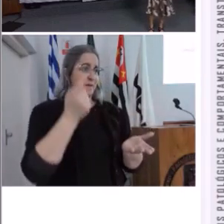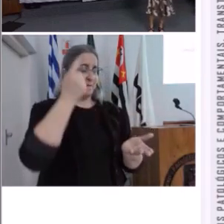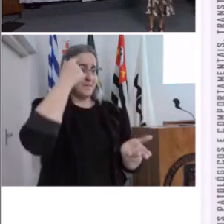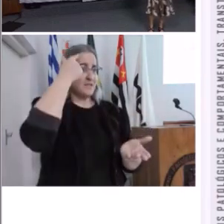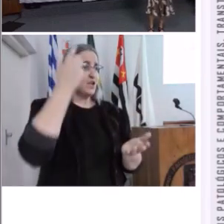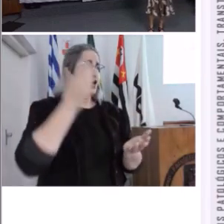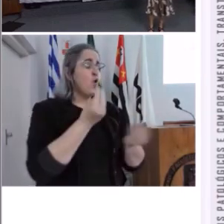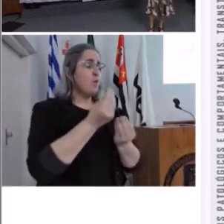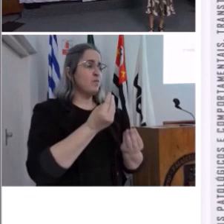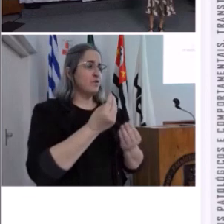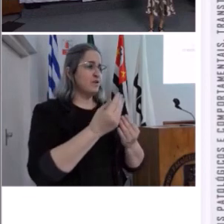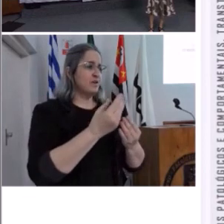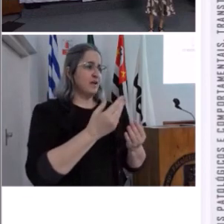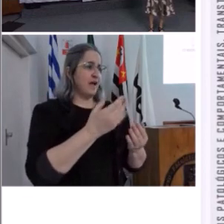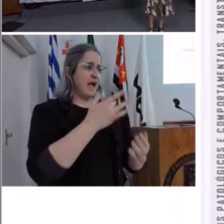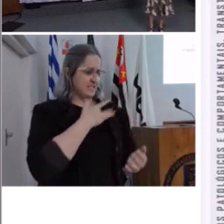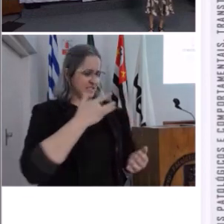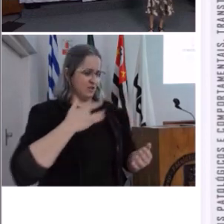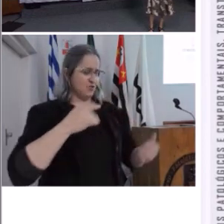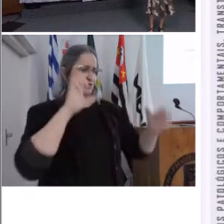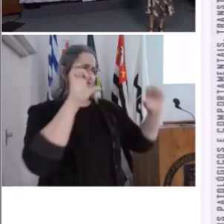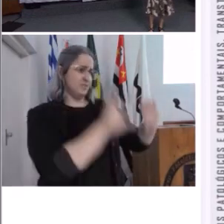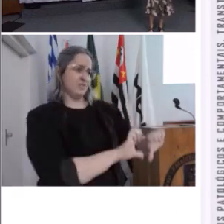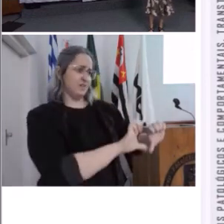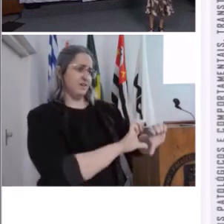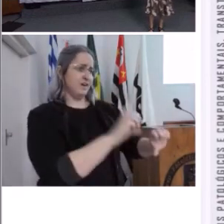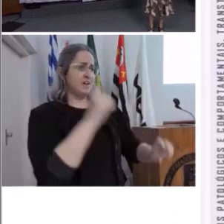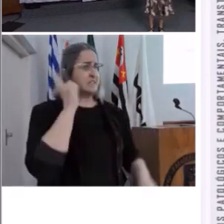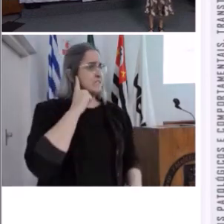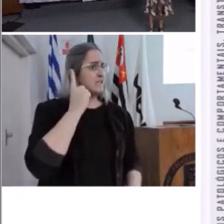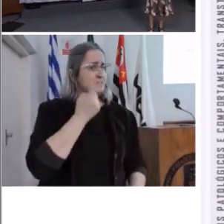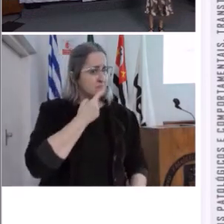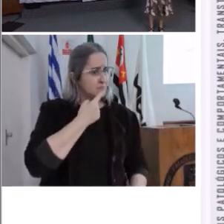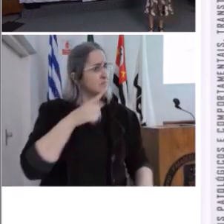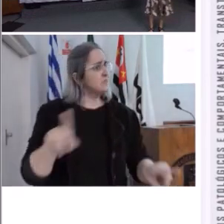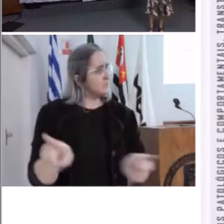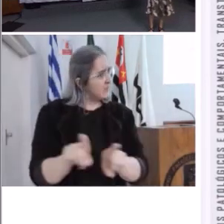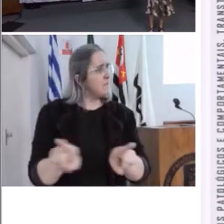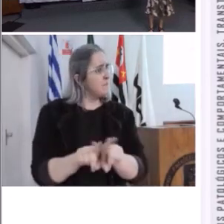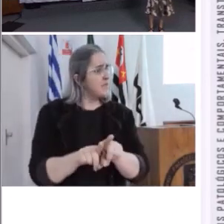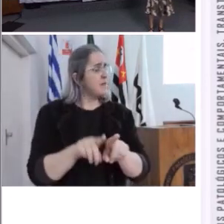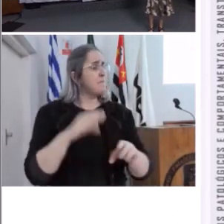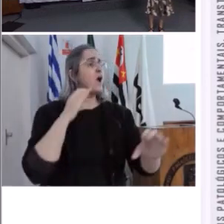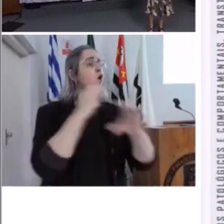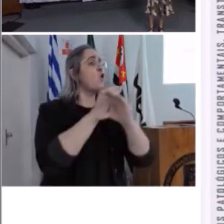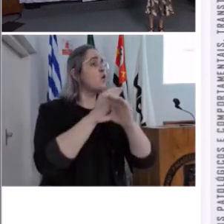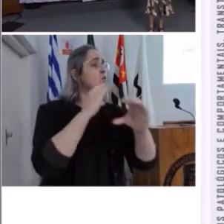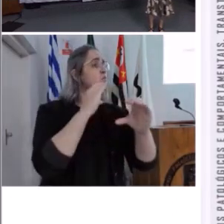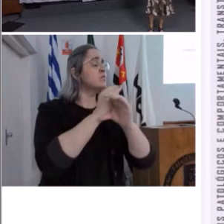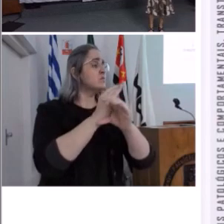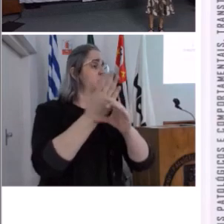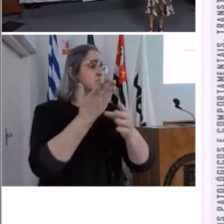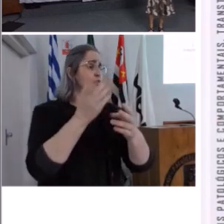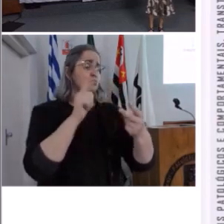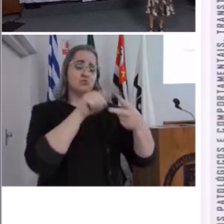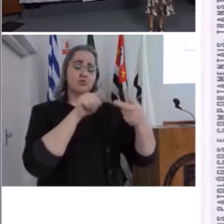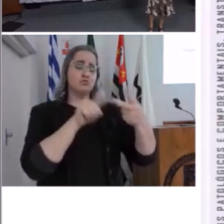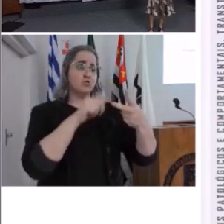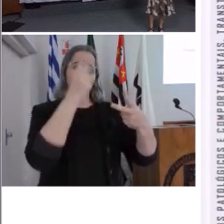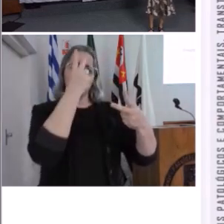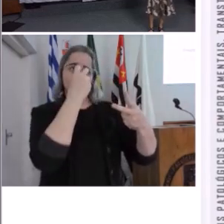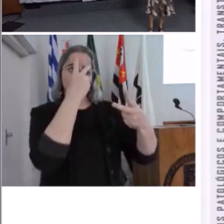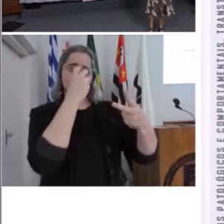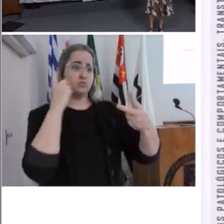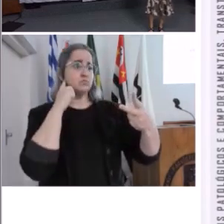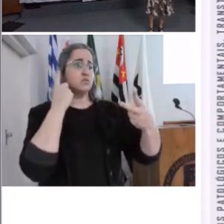condição da saúde? Auditiva, a mesma coisa, né? Às vezes é a própria comunicação, né? Então, são 2 setores que trabalham